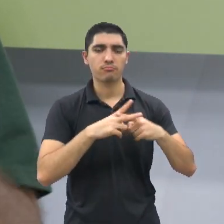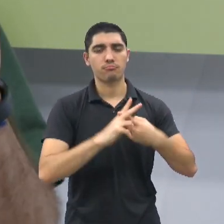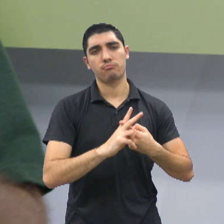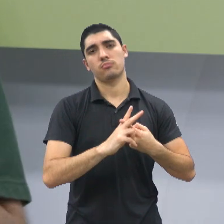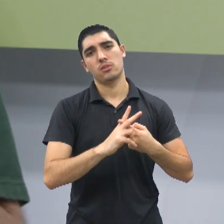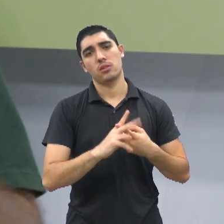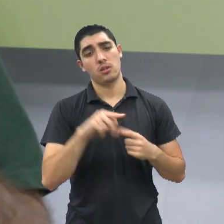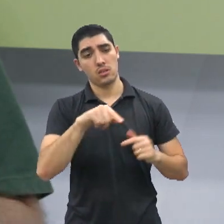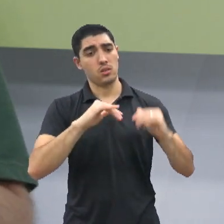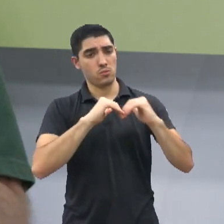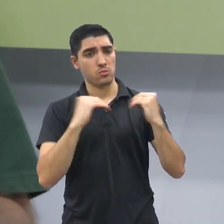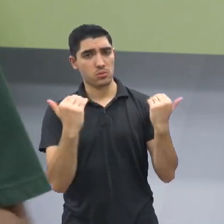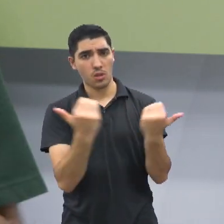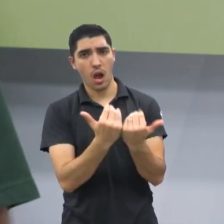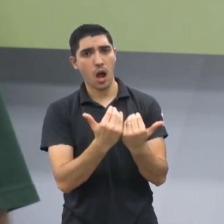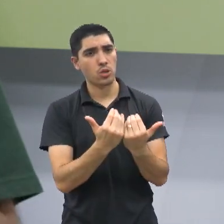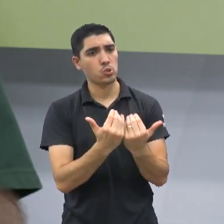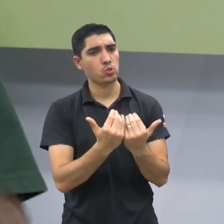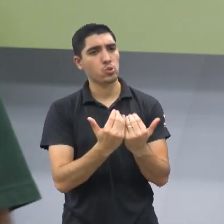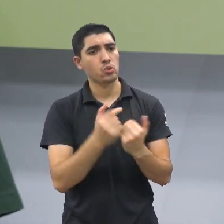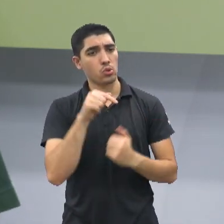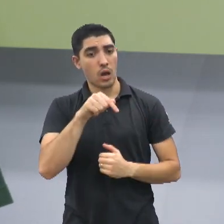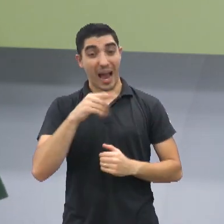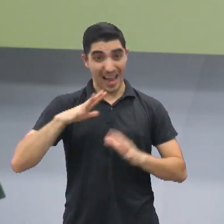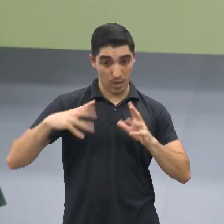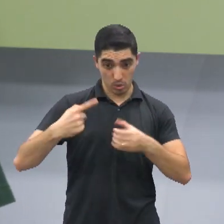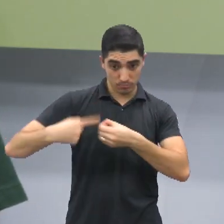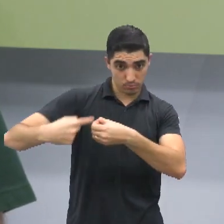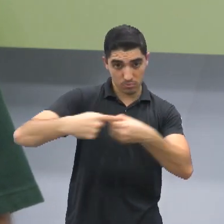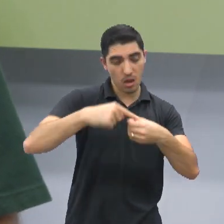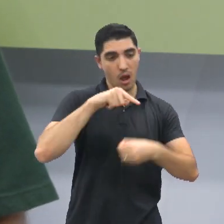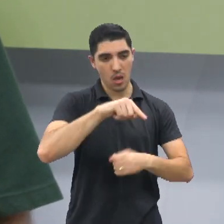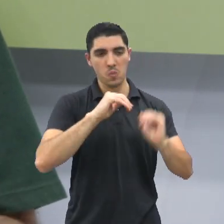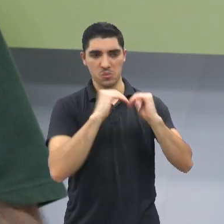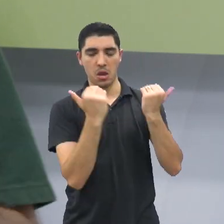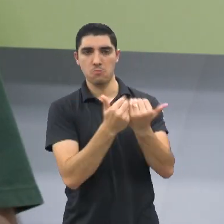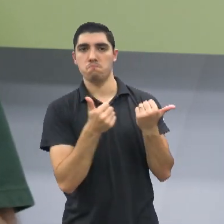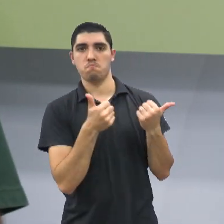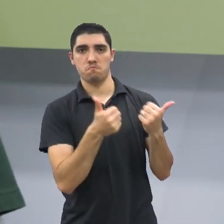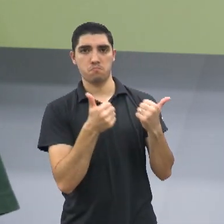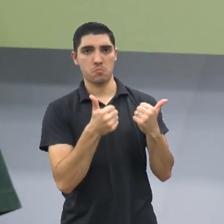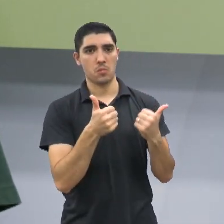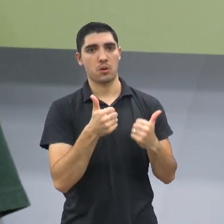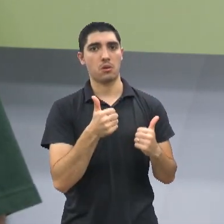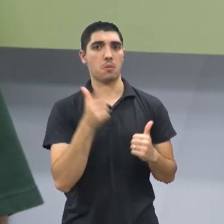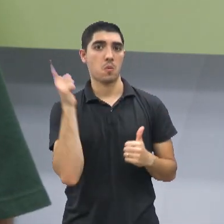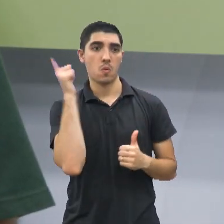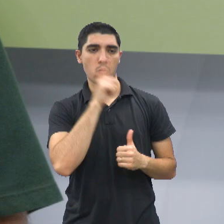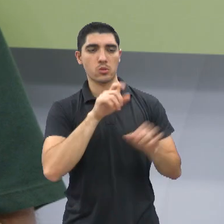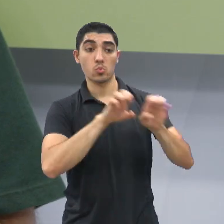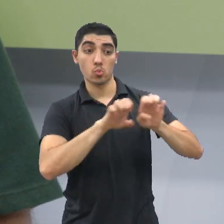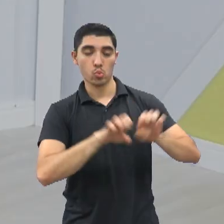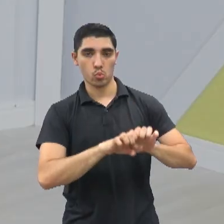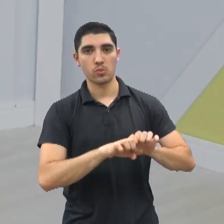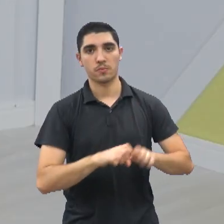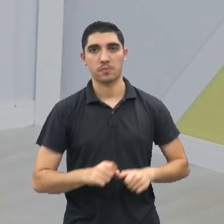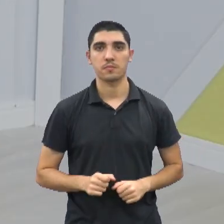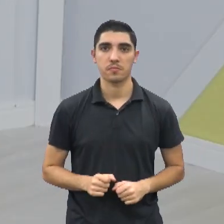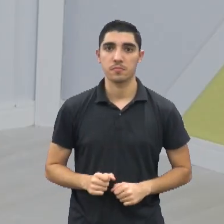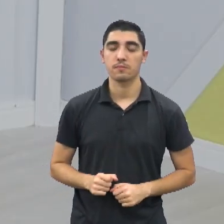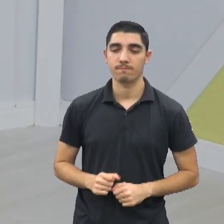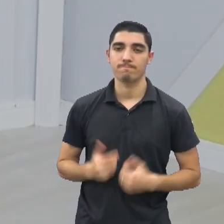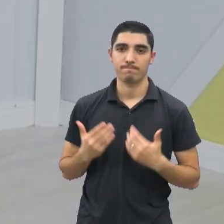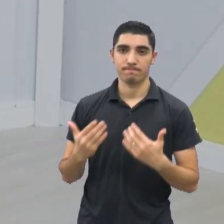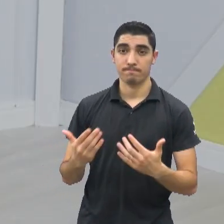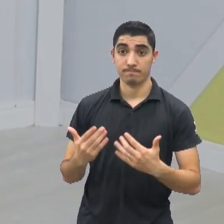estádio dentos do interior é o que melhor apresenta aí a né o melhor estado que tem Pois é então